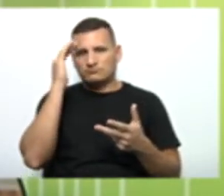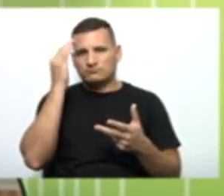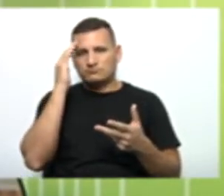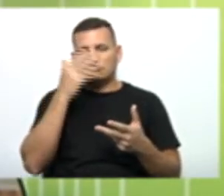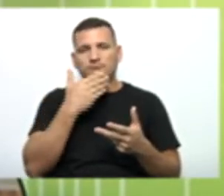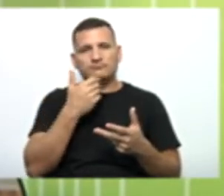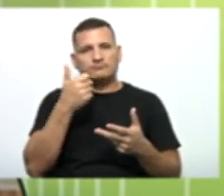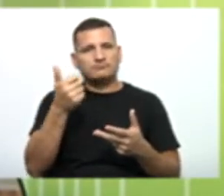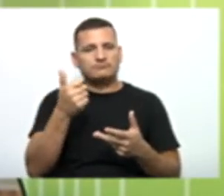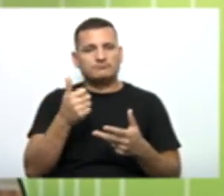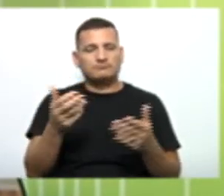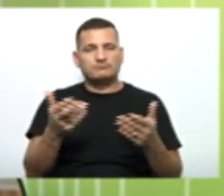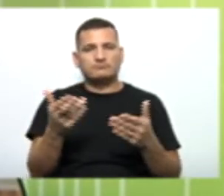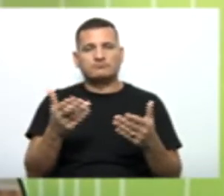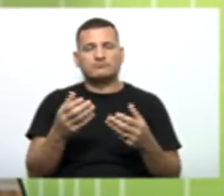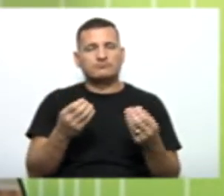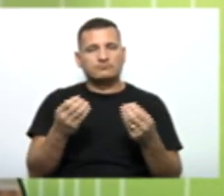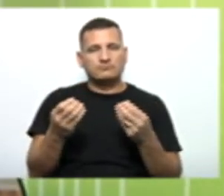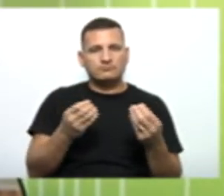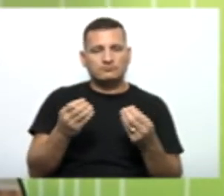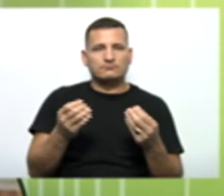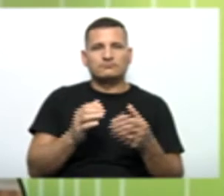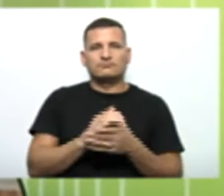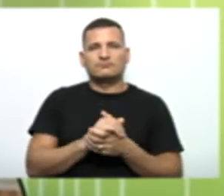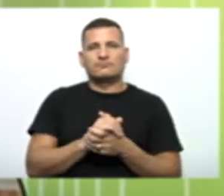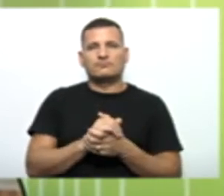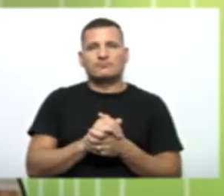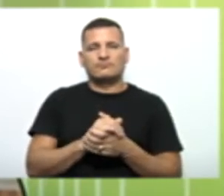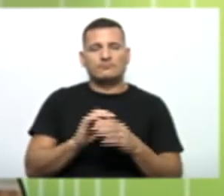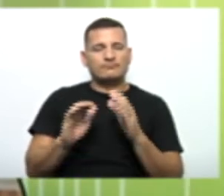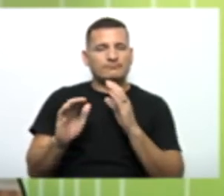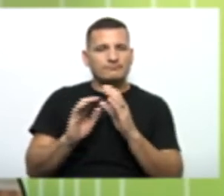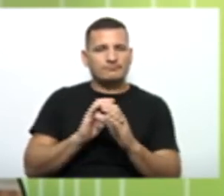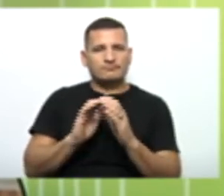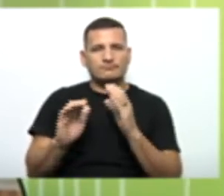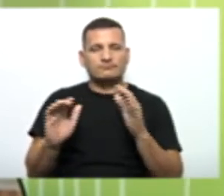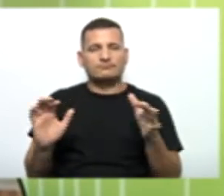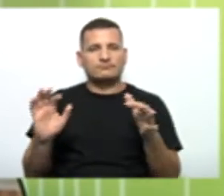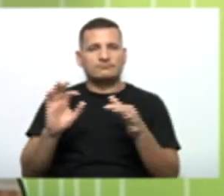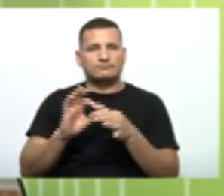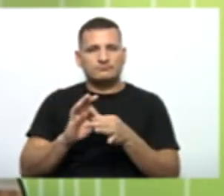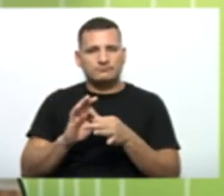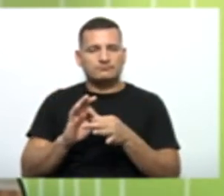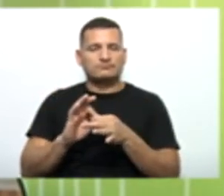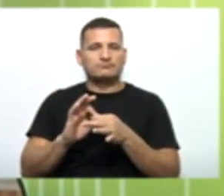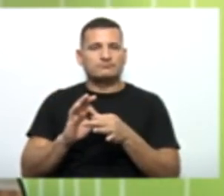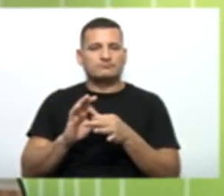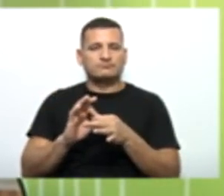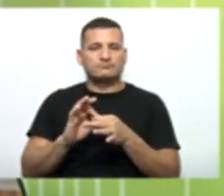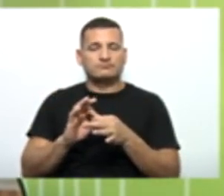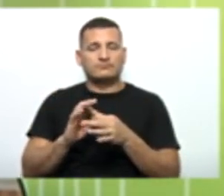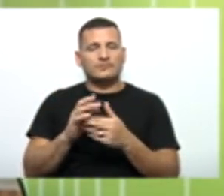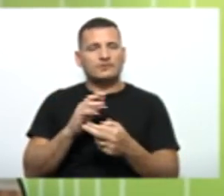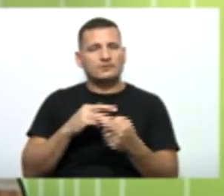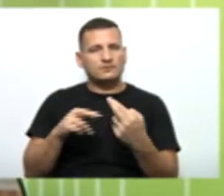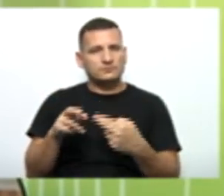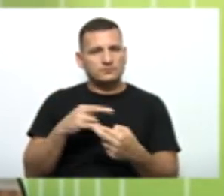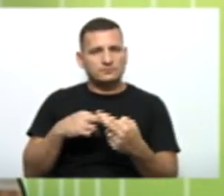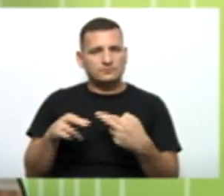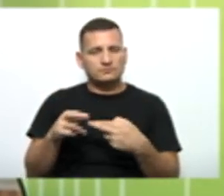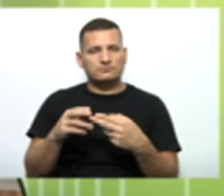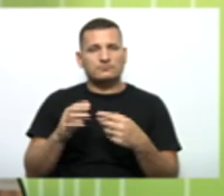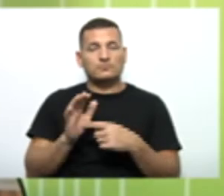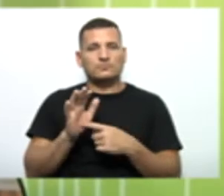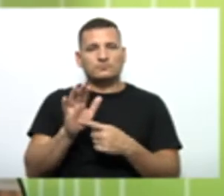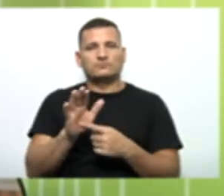as associações, as agregações, enfim, como que elas se relacionam, que é o que eu vou mostrar para vocês, antes da gente